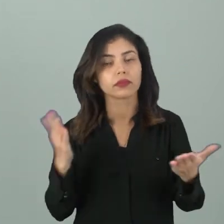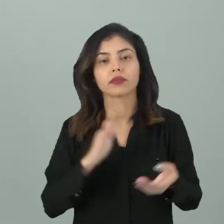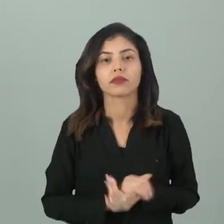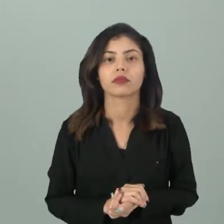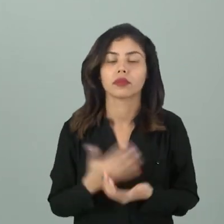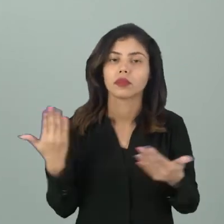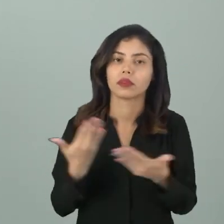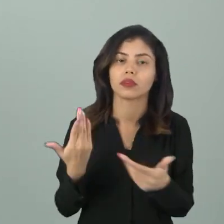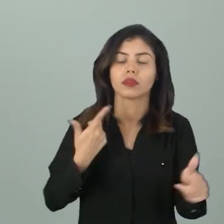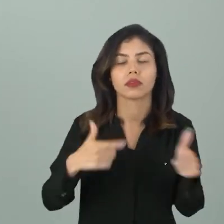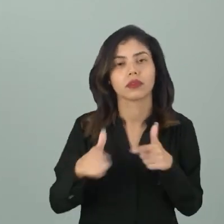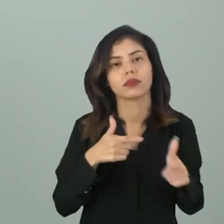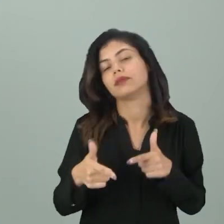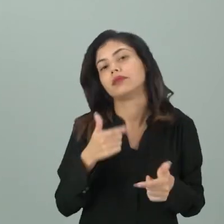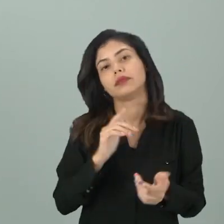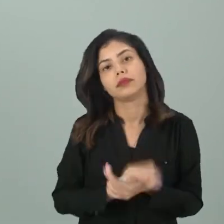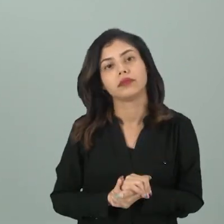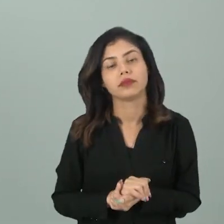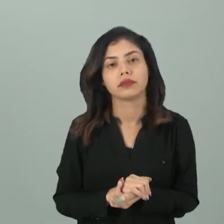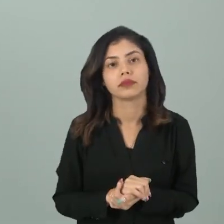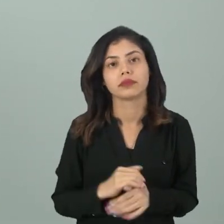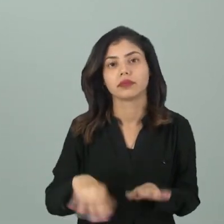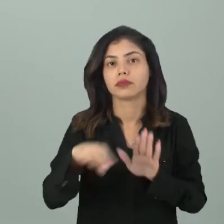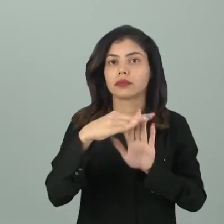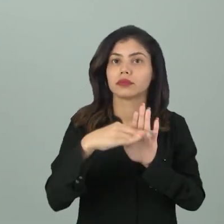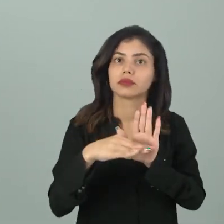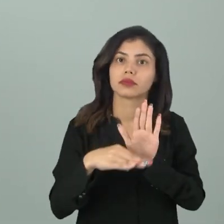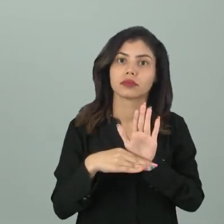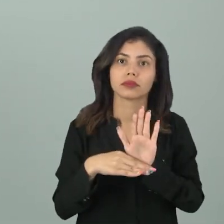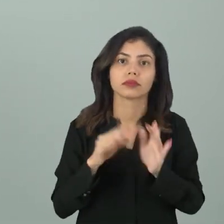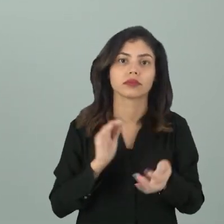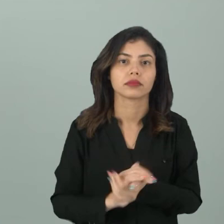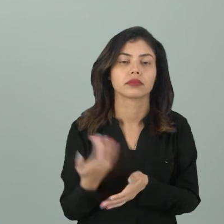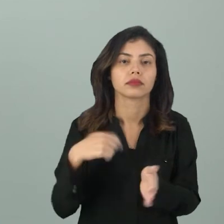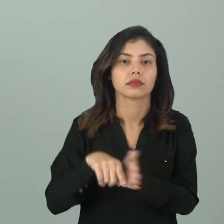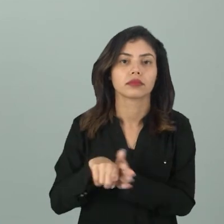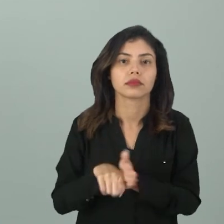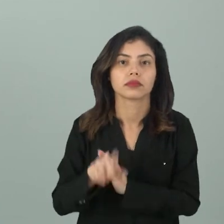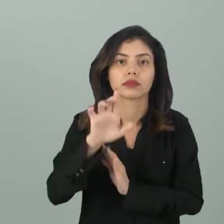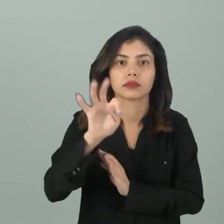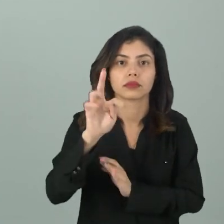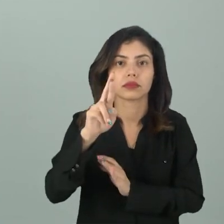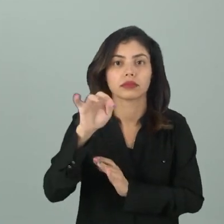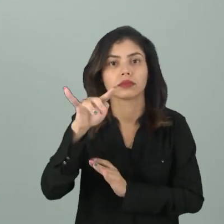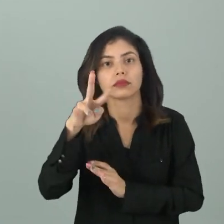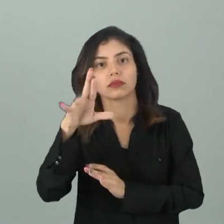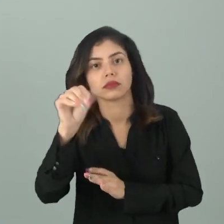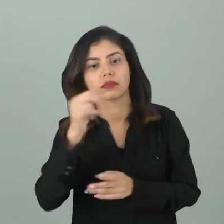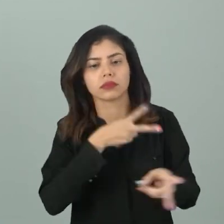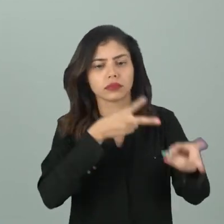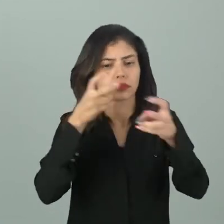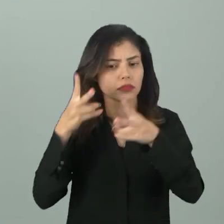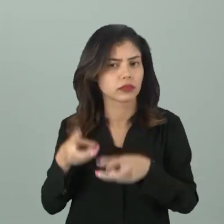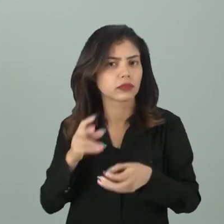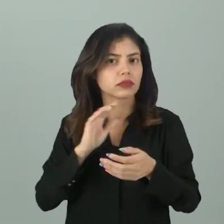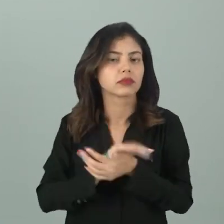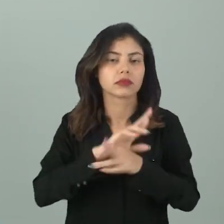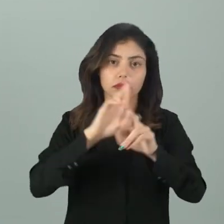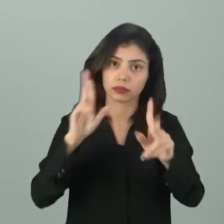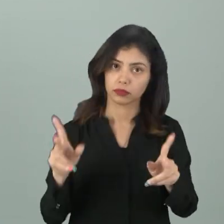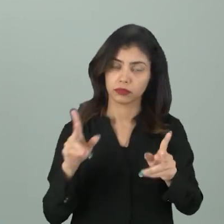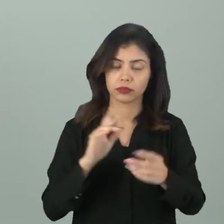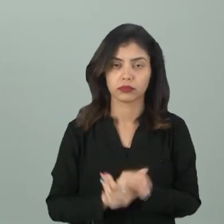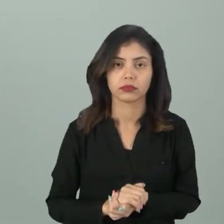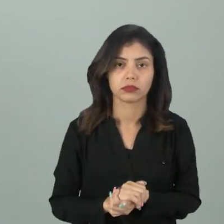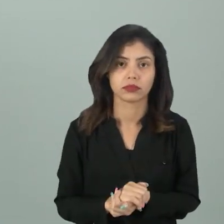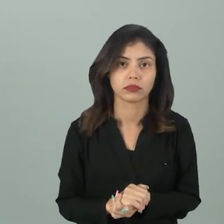pessoal, hoje nós trabalhamos acerca das etapas de uma pesquisa estatística. Vocês perceberam que há